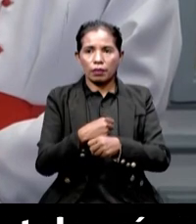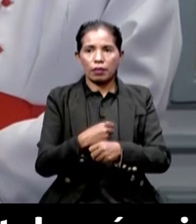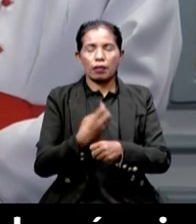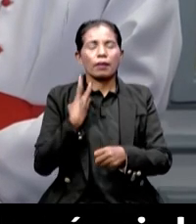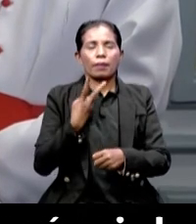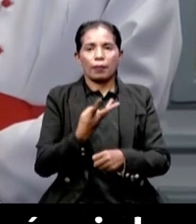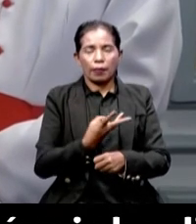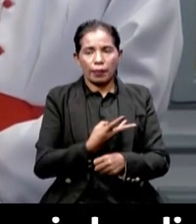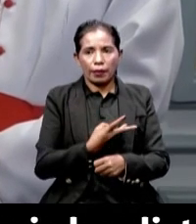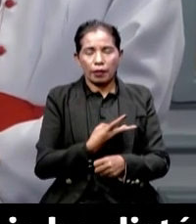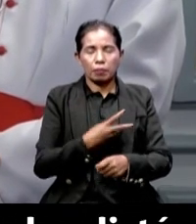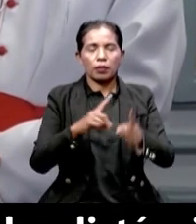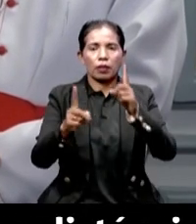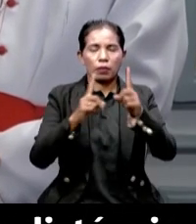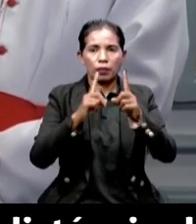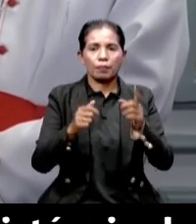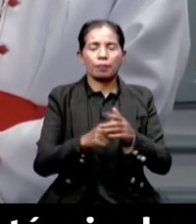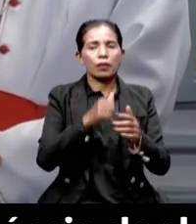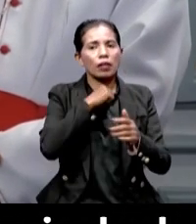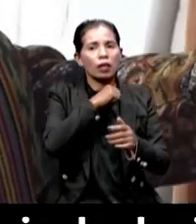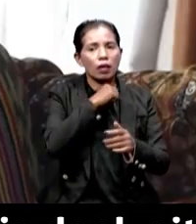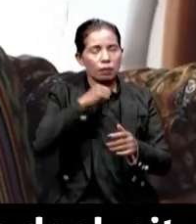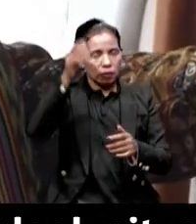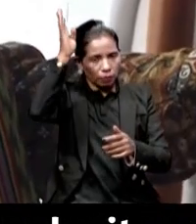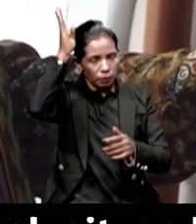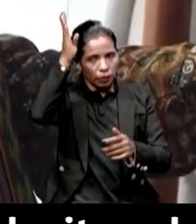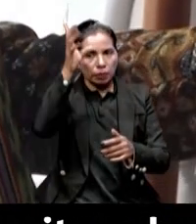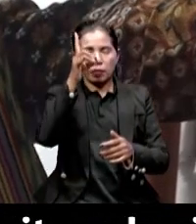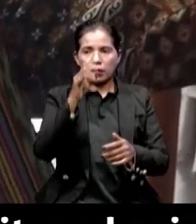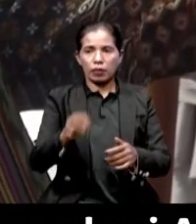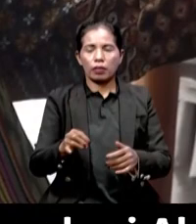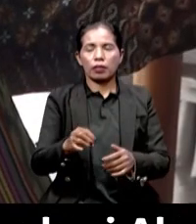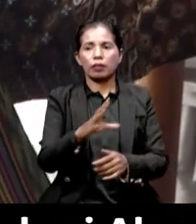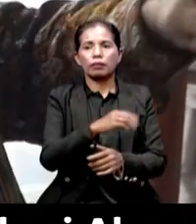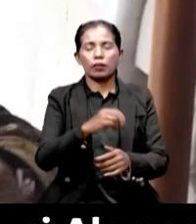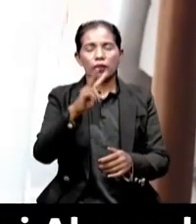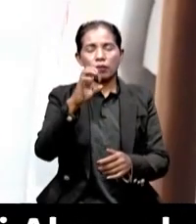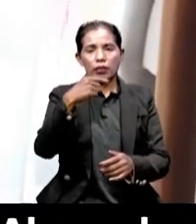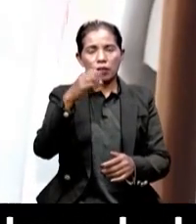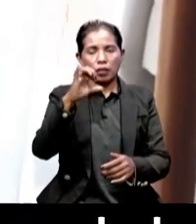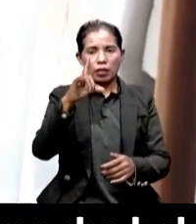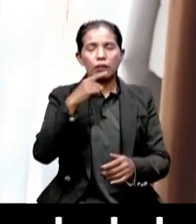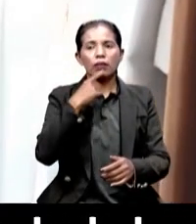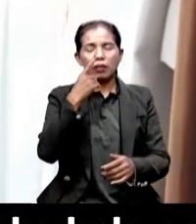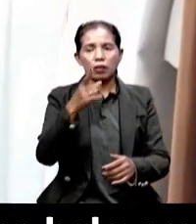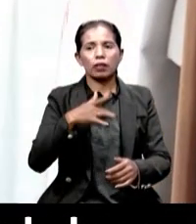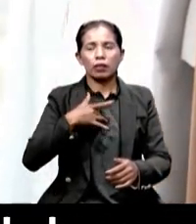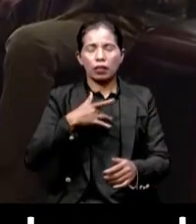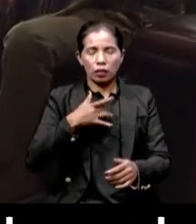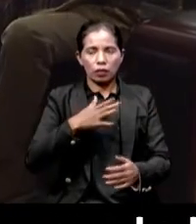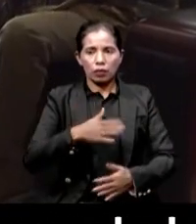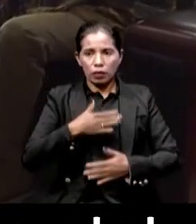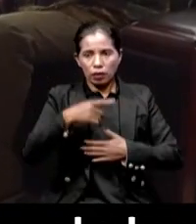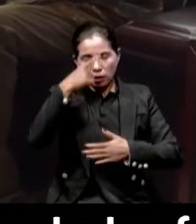mami, colia. Arcebispo Arquidiocese Metropolita de Lí, Dom Virgílio Cardeal do Carmo da Silva, SDB, Senti Ondrado,